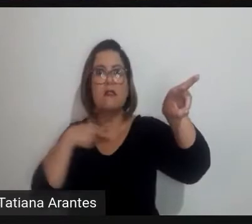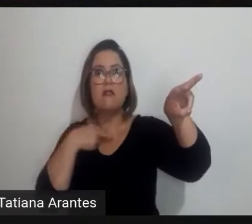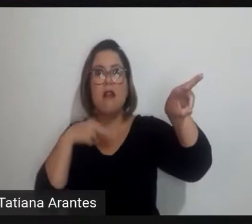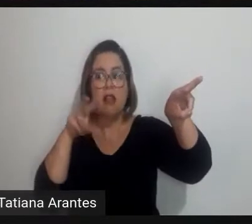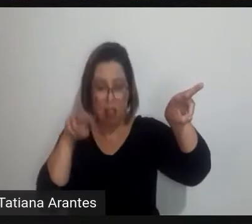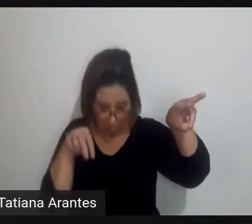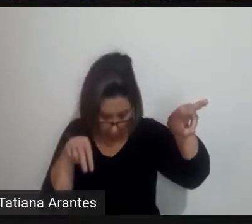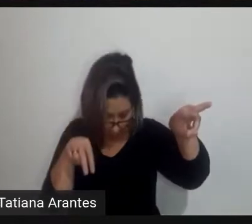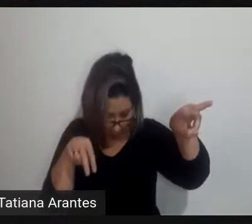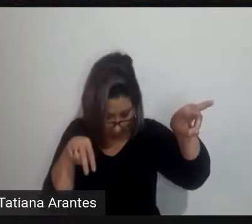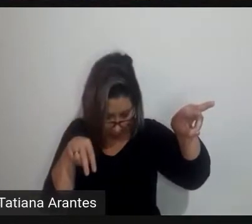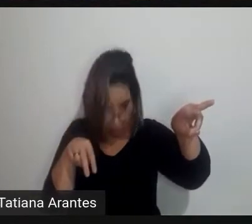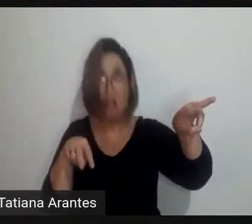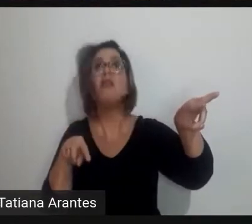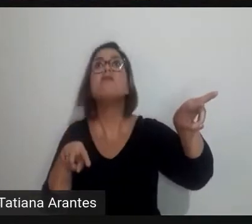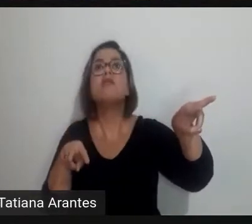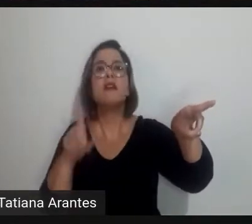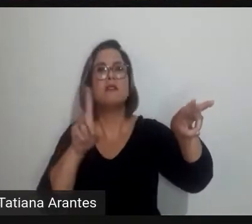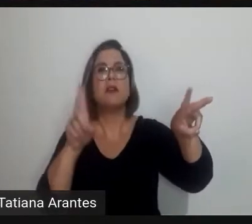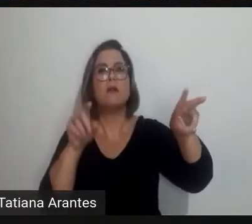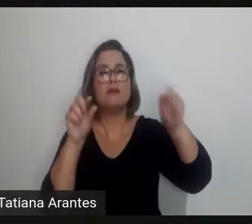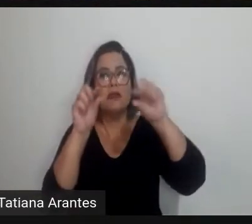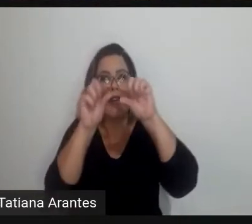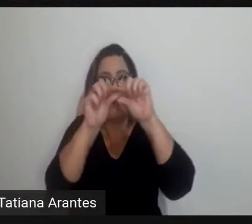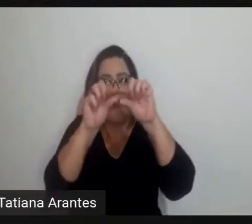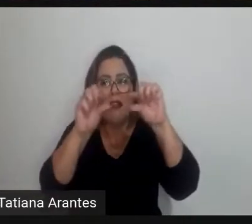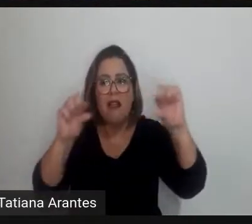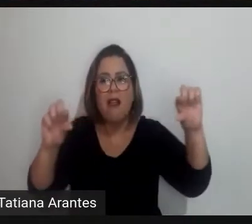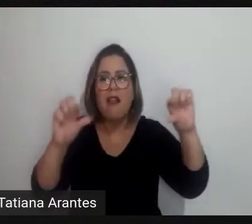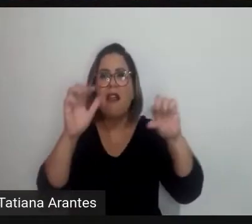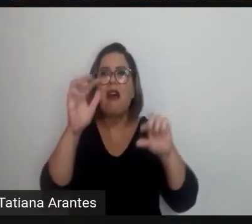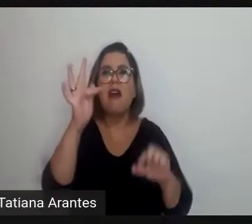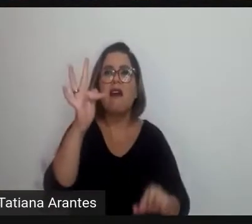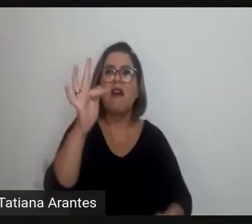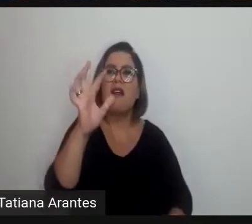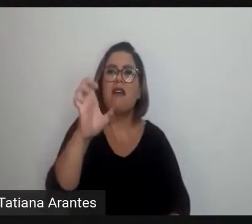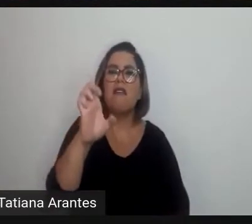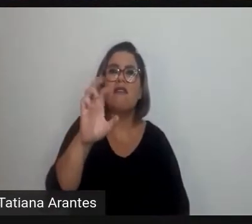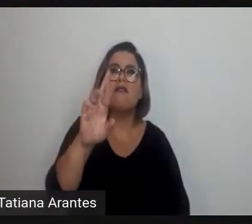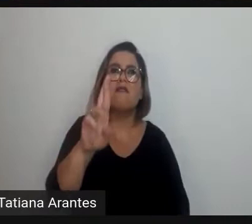de ferramentas, né? A barra de ferramentas eu coloquei como